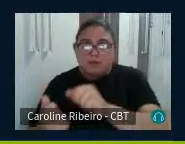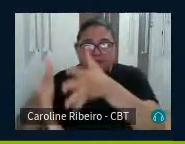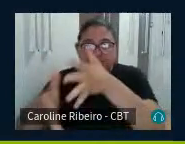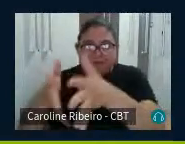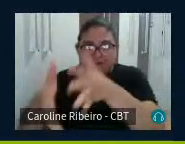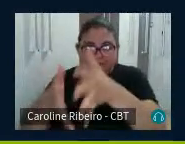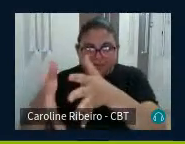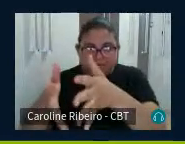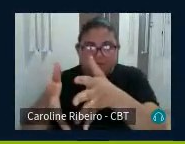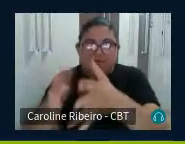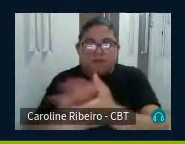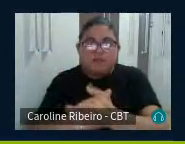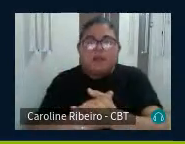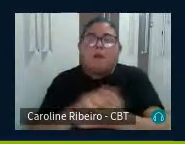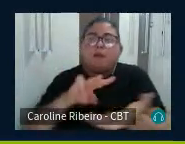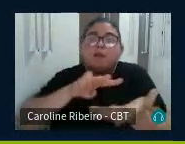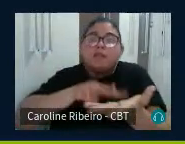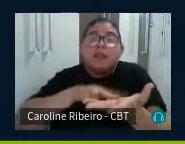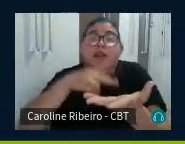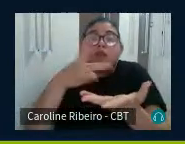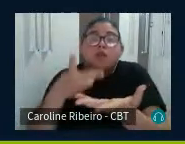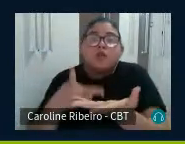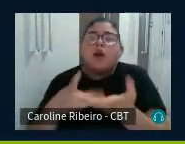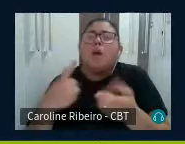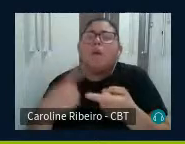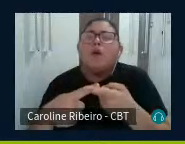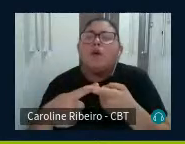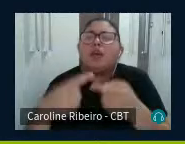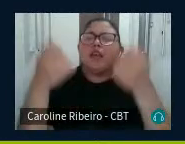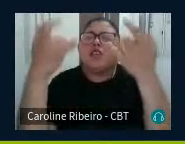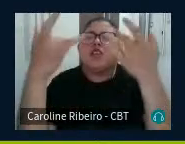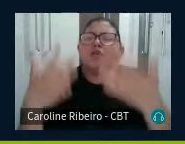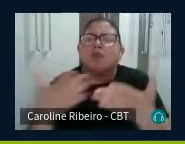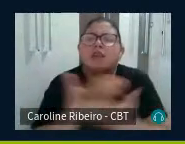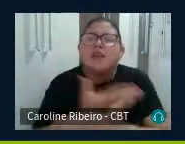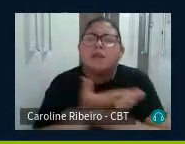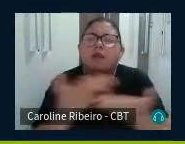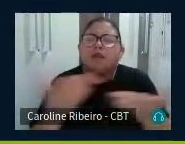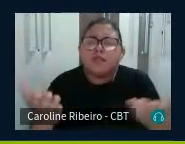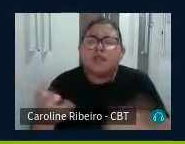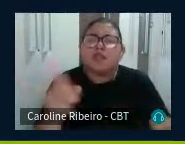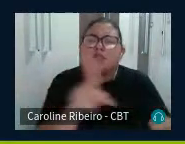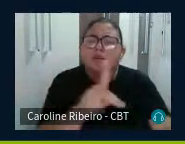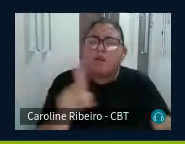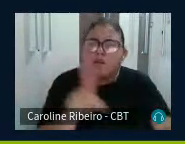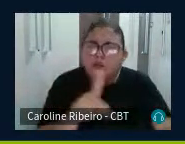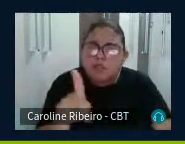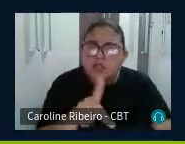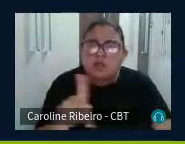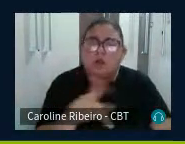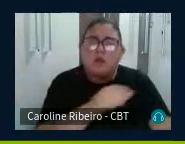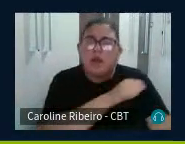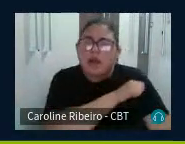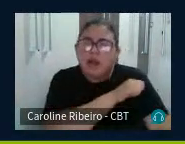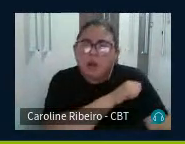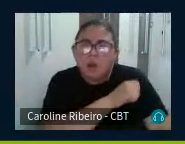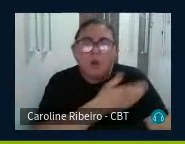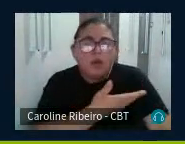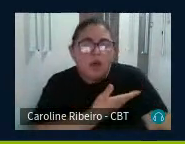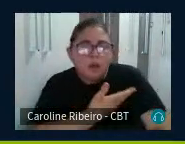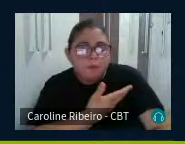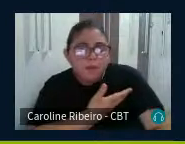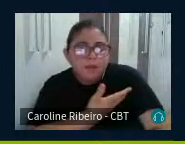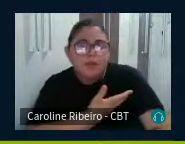E por que que isso é importante? Está passando para vocês, está passando para os professores, até para os nossos amigos aqui, né,